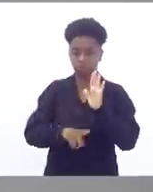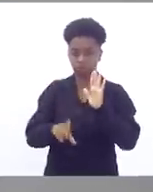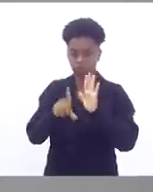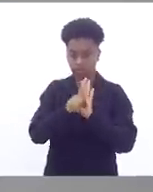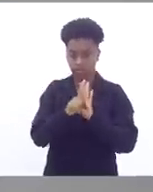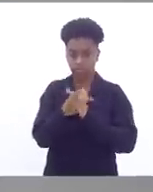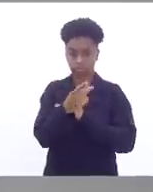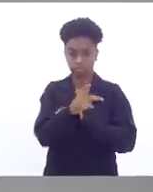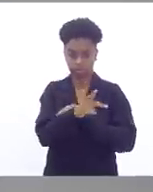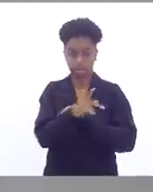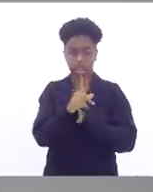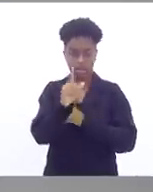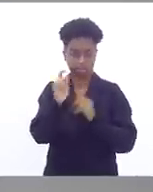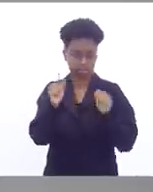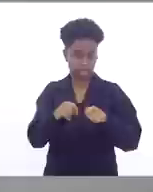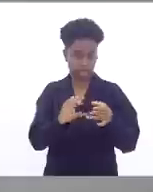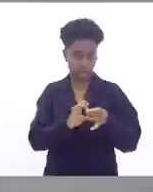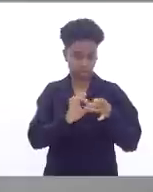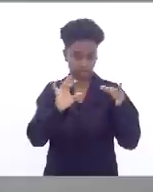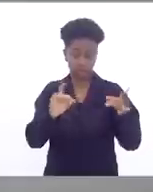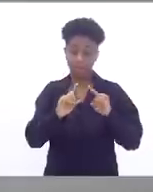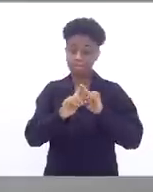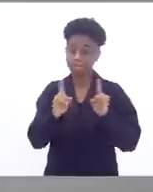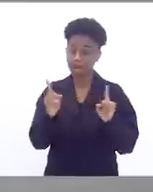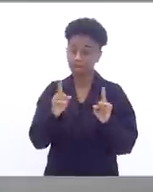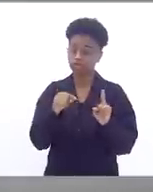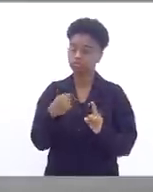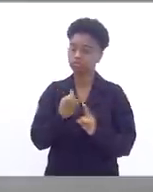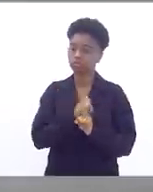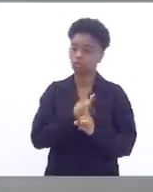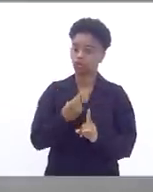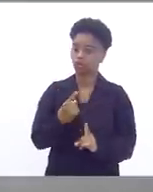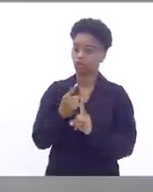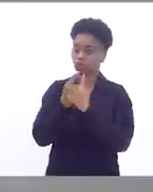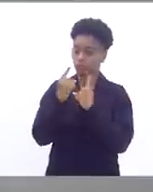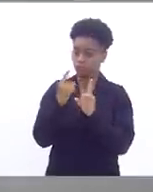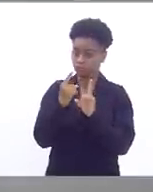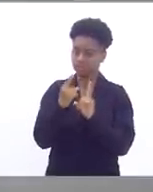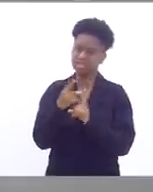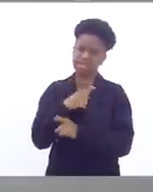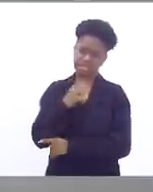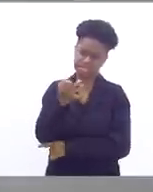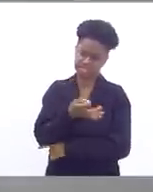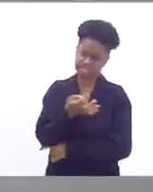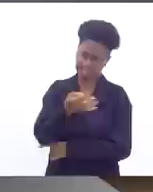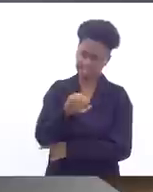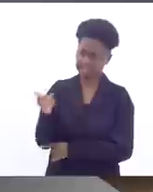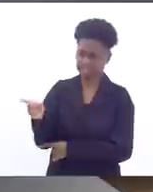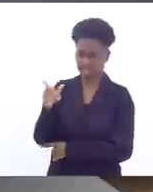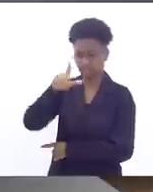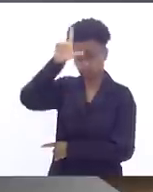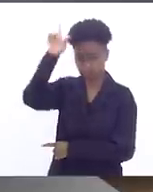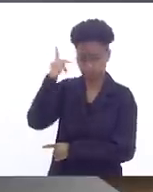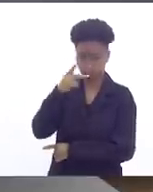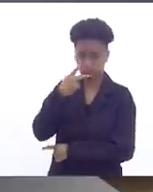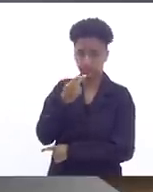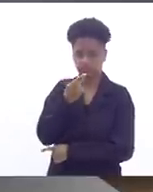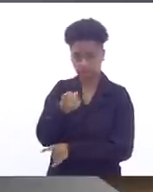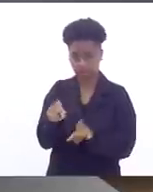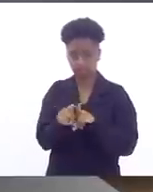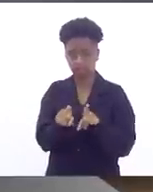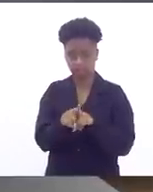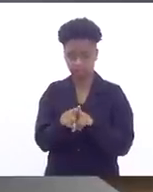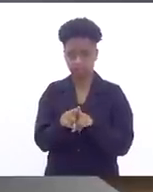lei ser autorizativo mas aí a gente se encontra na seguinte questão Deputado Gustavo vai contribuir também